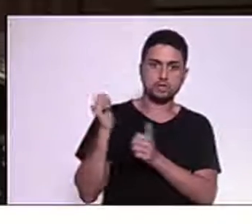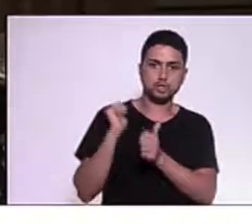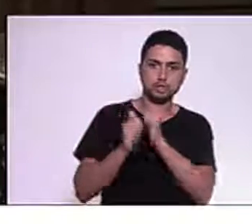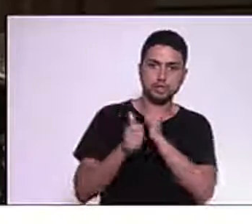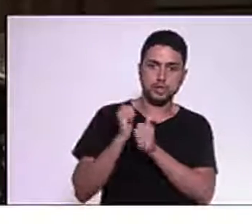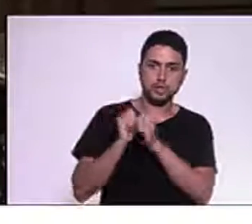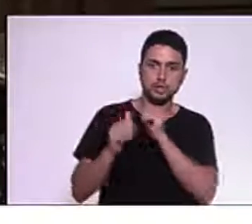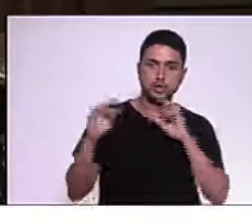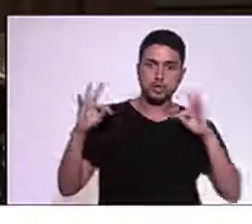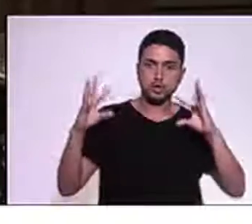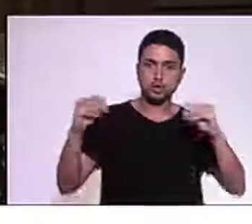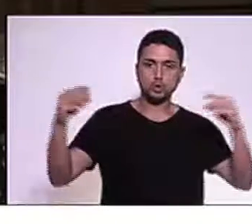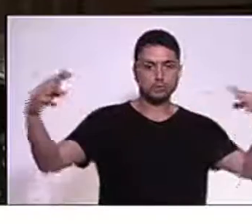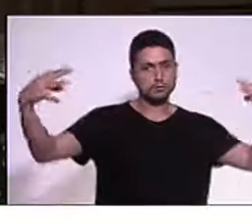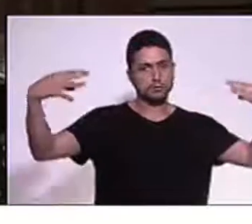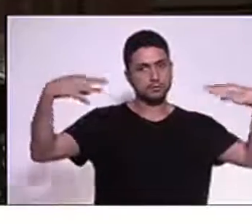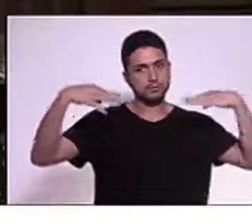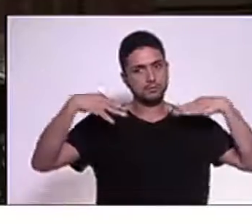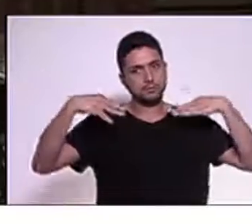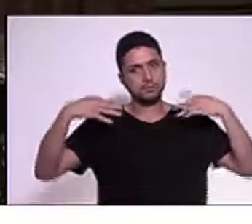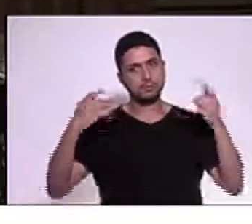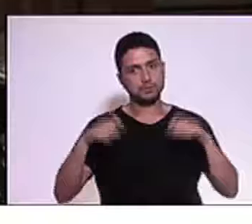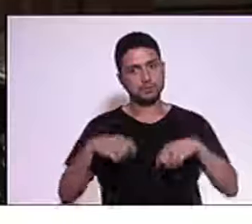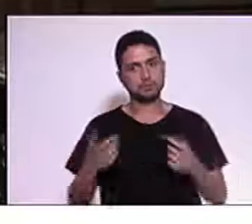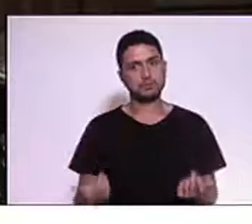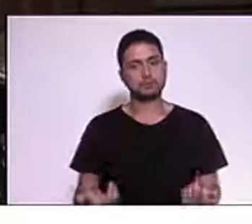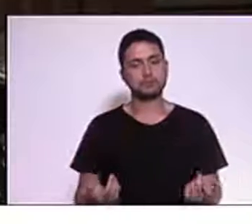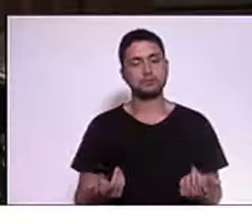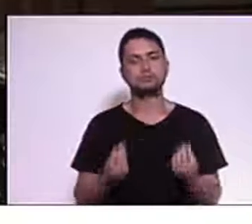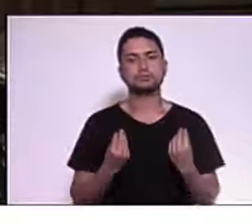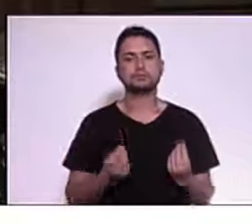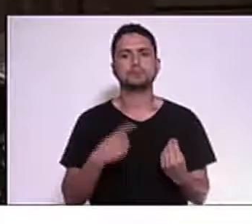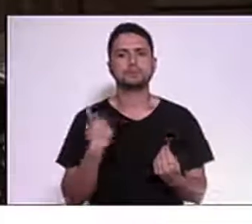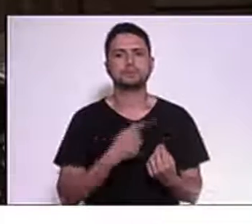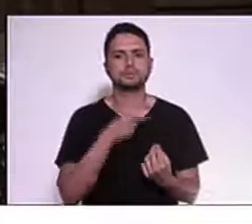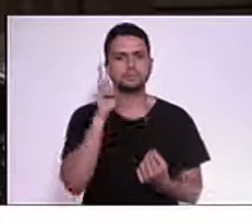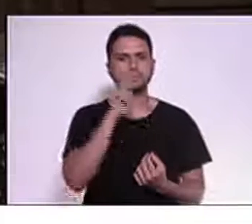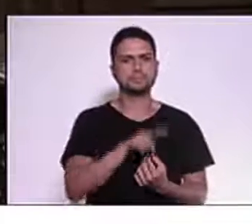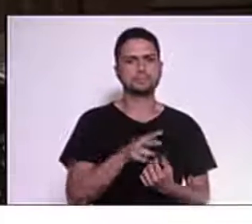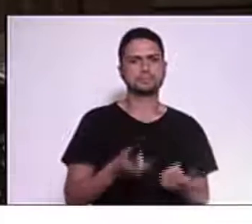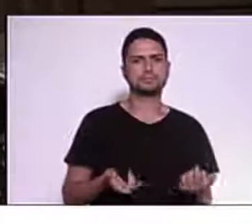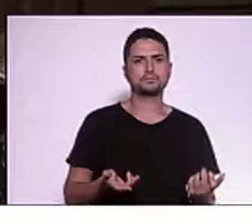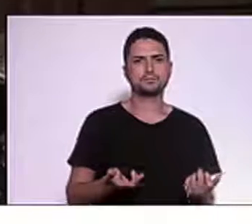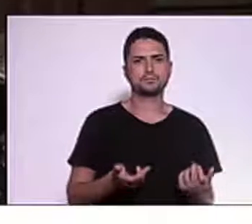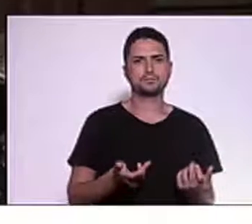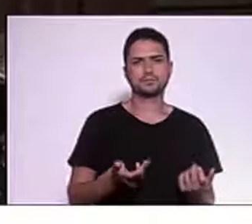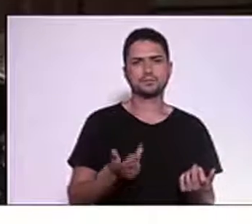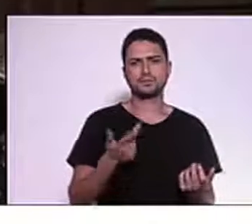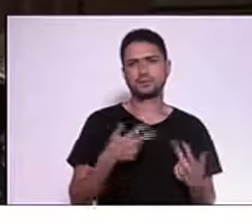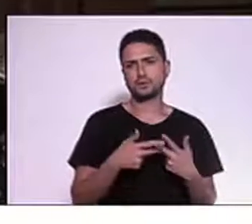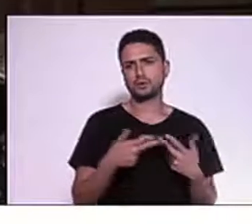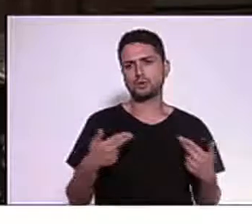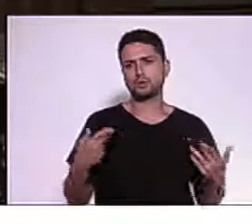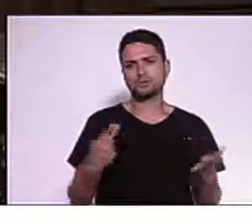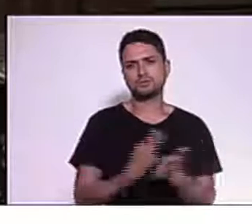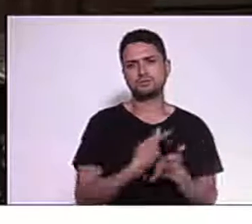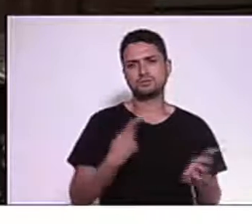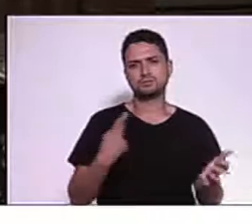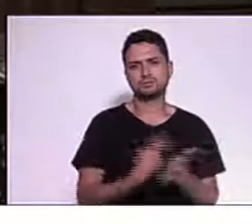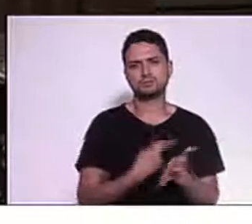por todos aqueles que ali estavam. O que nós vimos foram cenas de